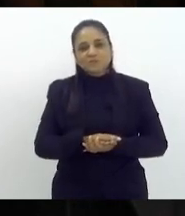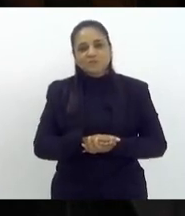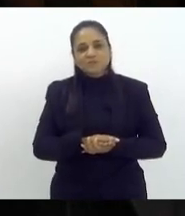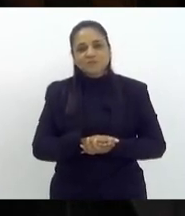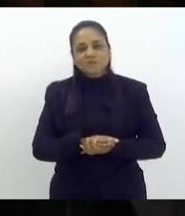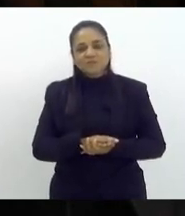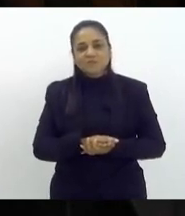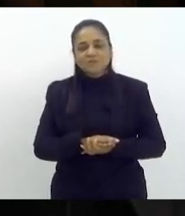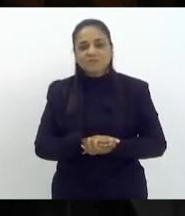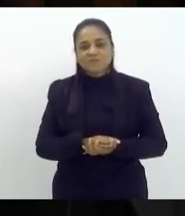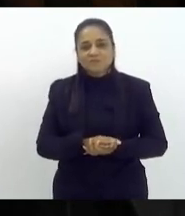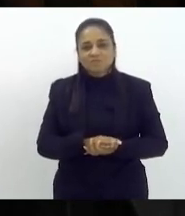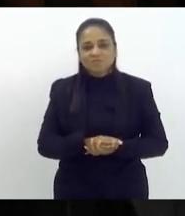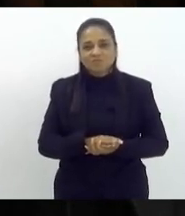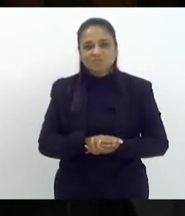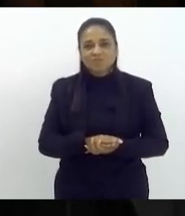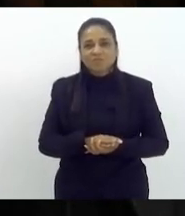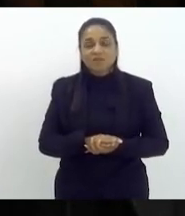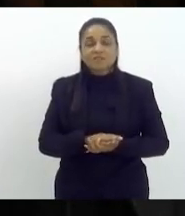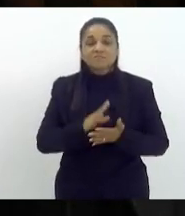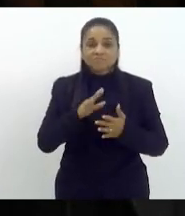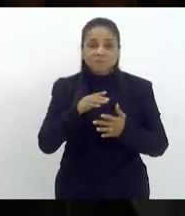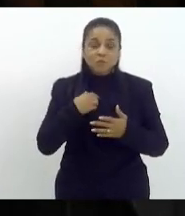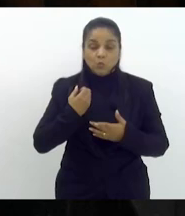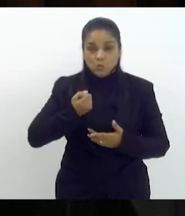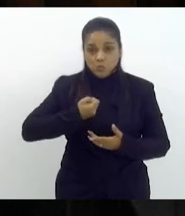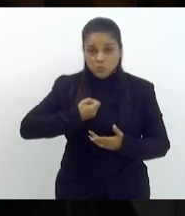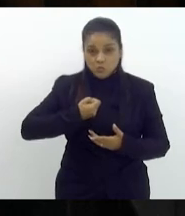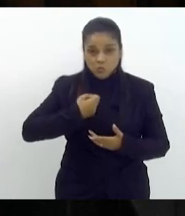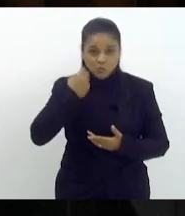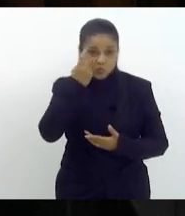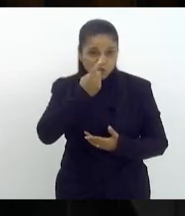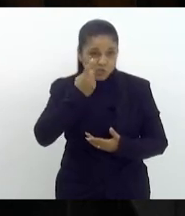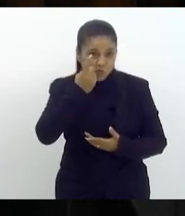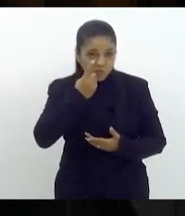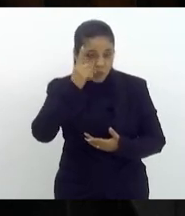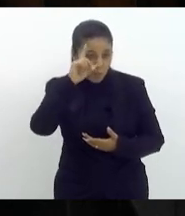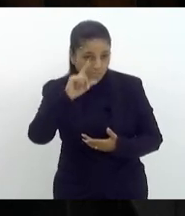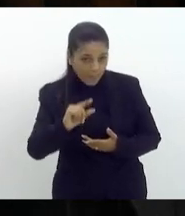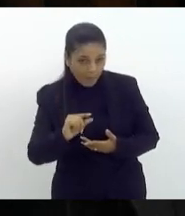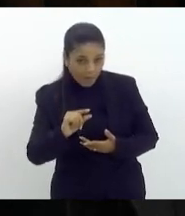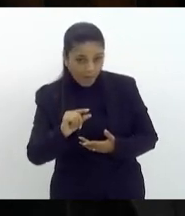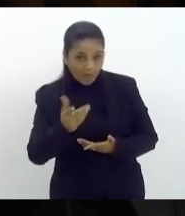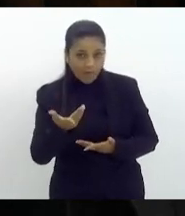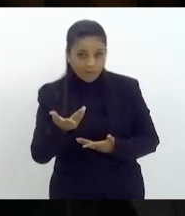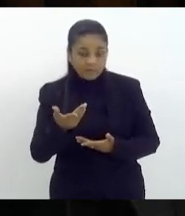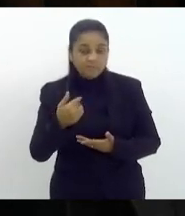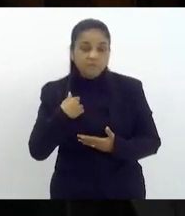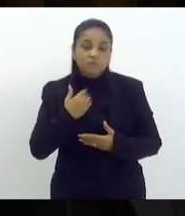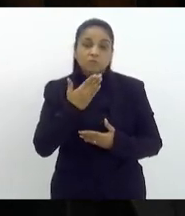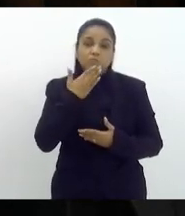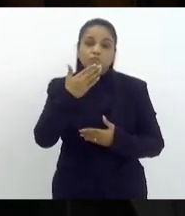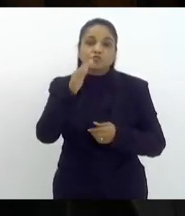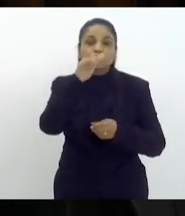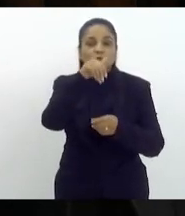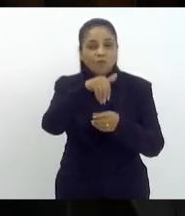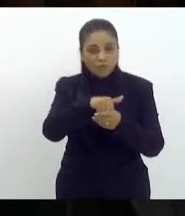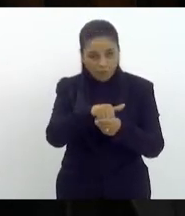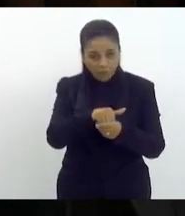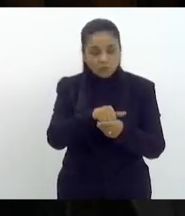caso o quórum seja constatado eu tô pedindo voto sim